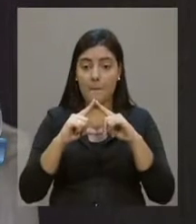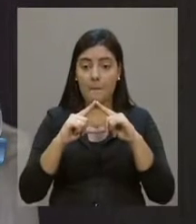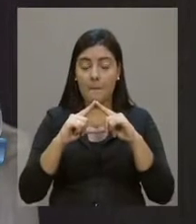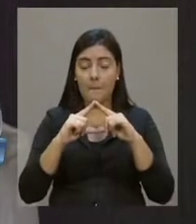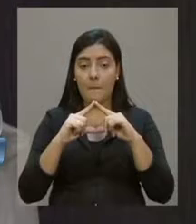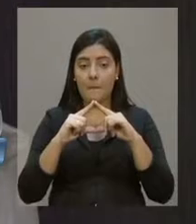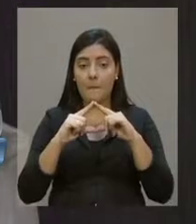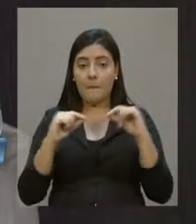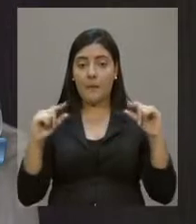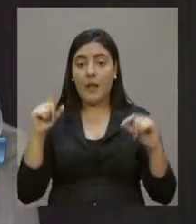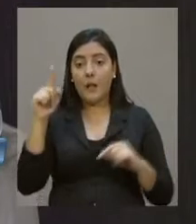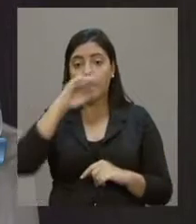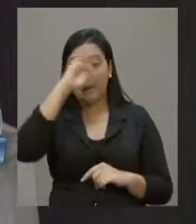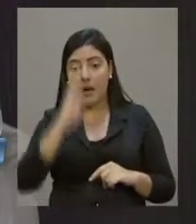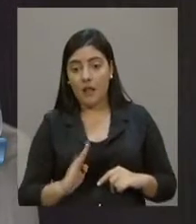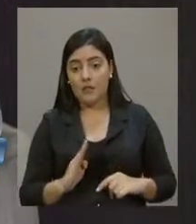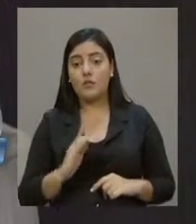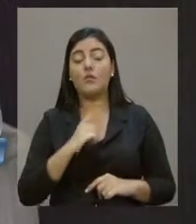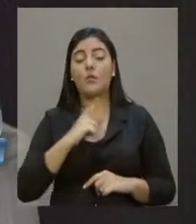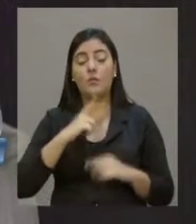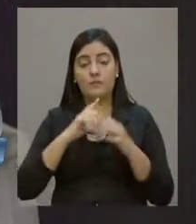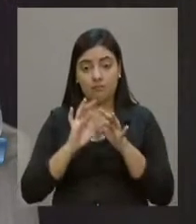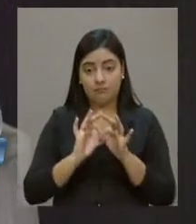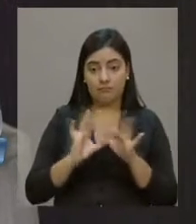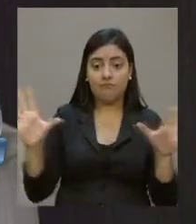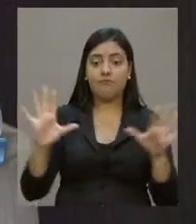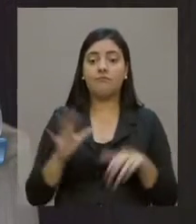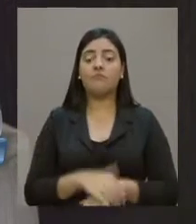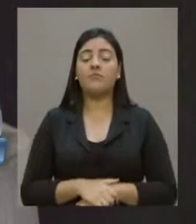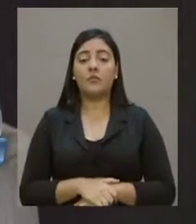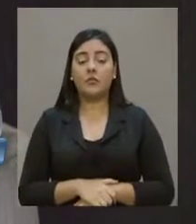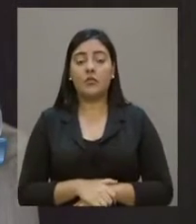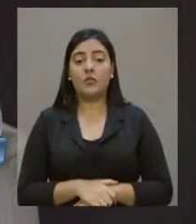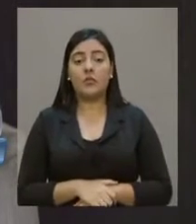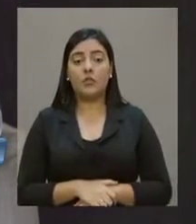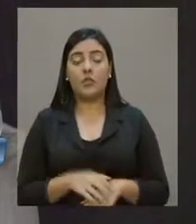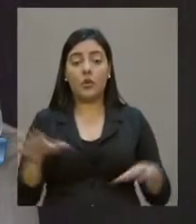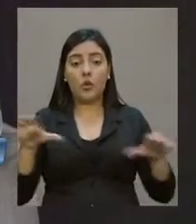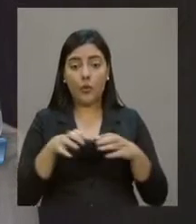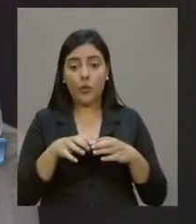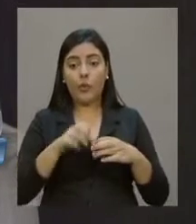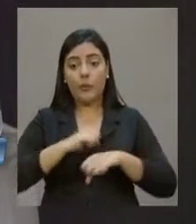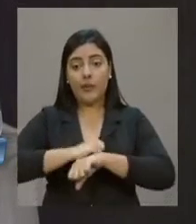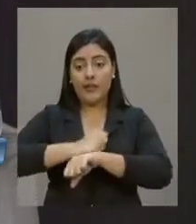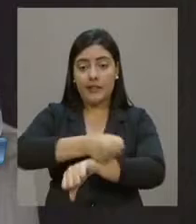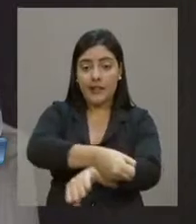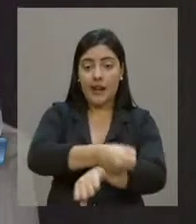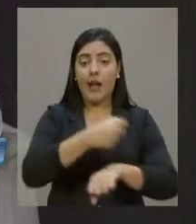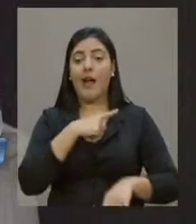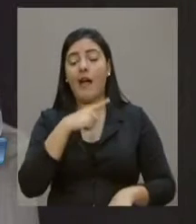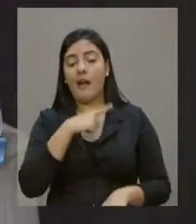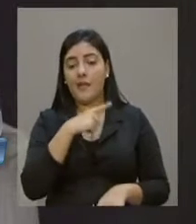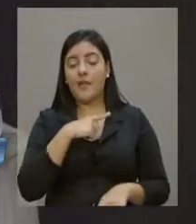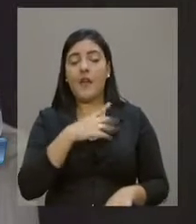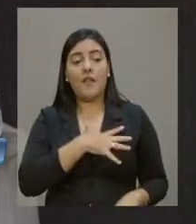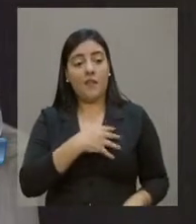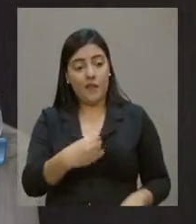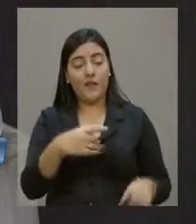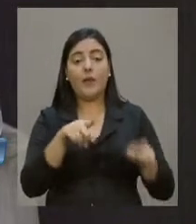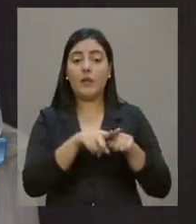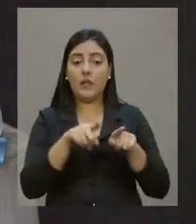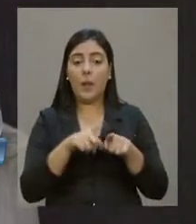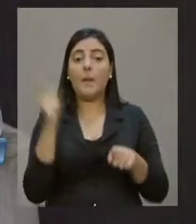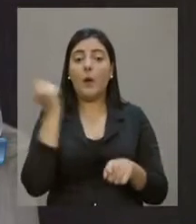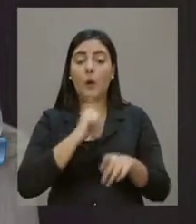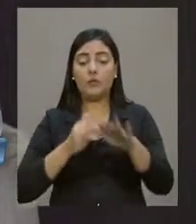Brasil tardiamente permitiu que os filhos de escravizados e os escravizados libertos pudessem adentrar